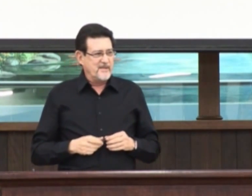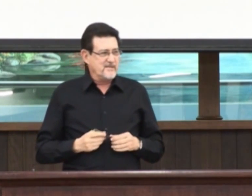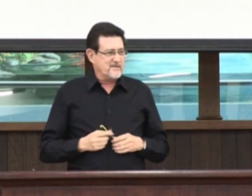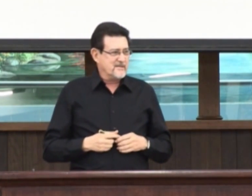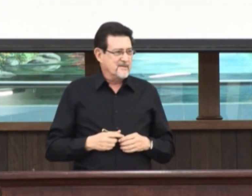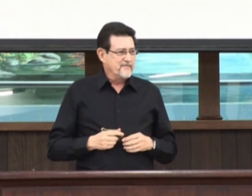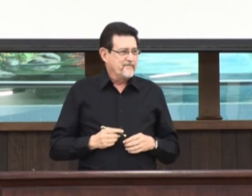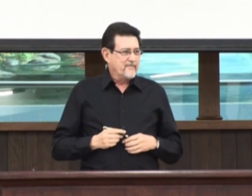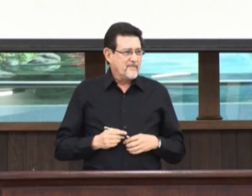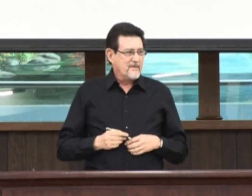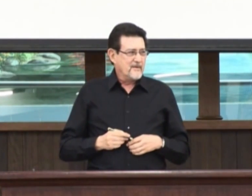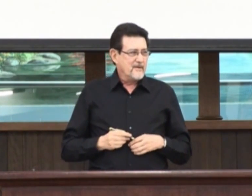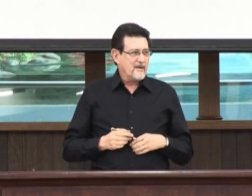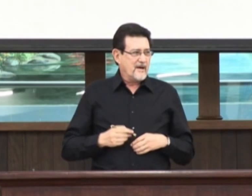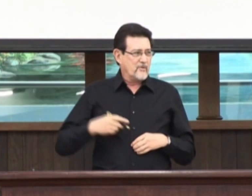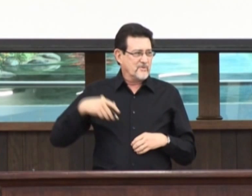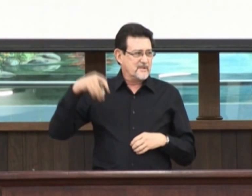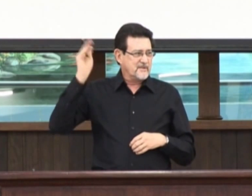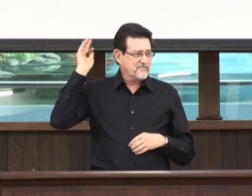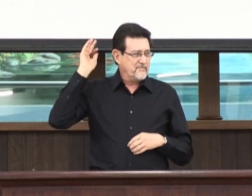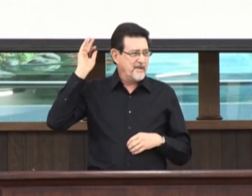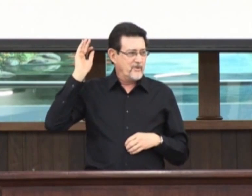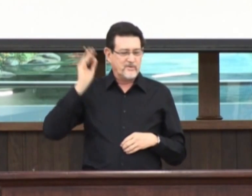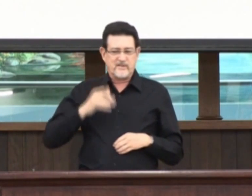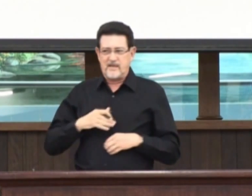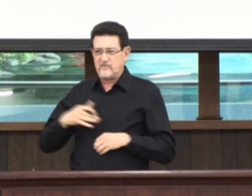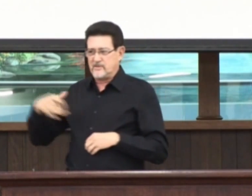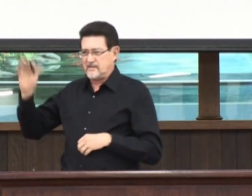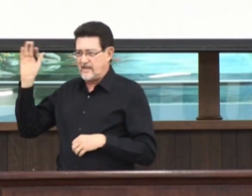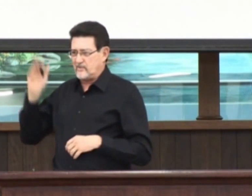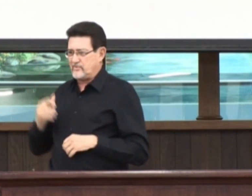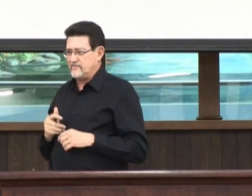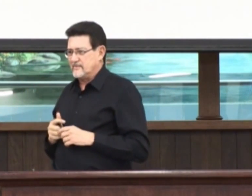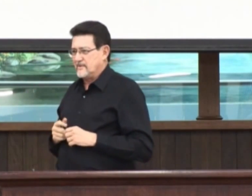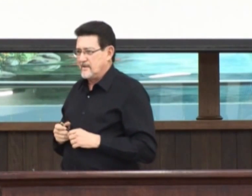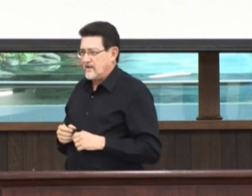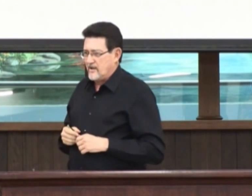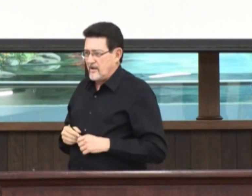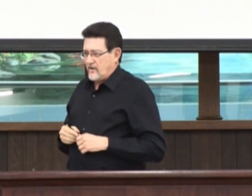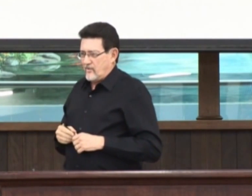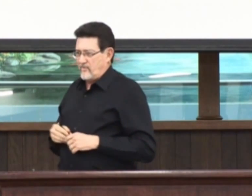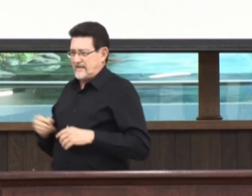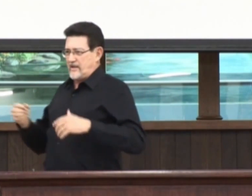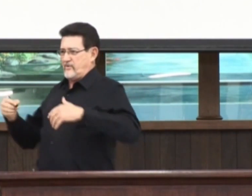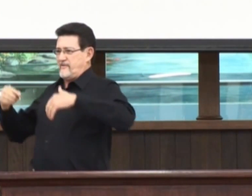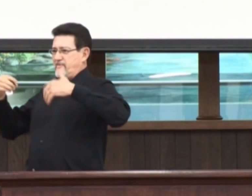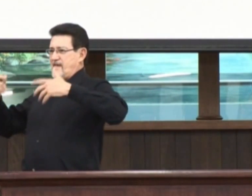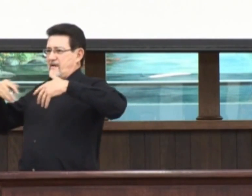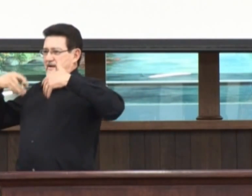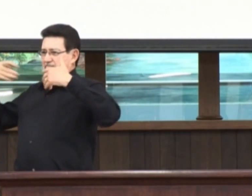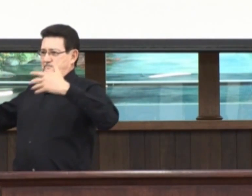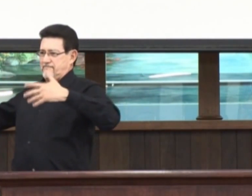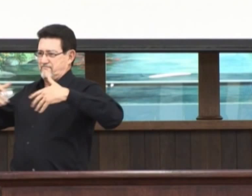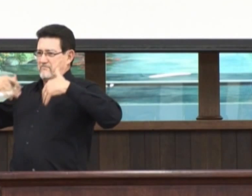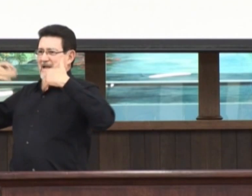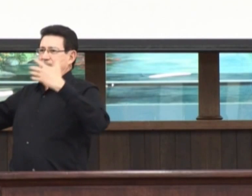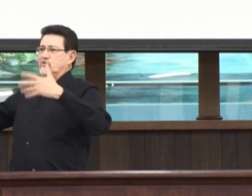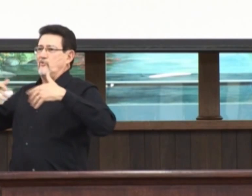São Luís, aos 1800 e tanto, um ateu que